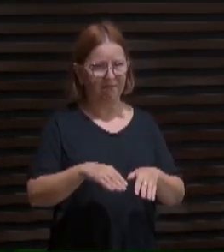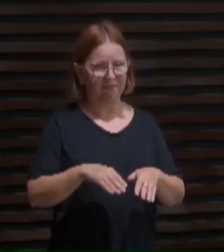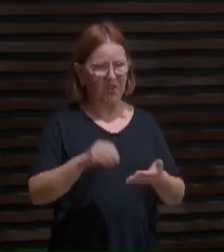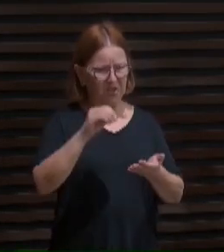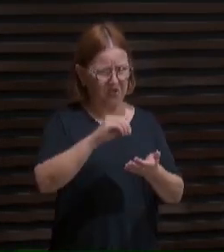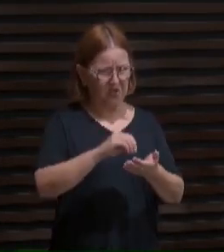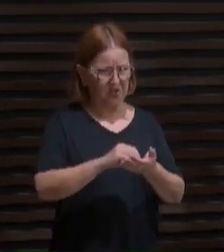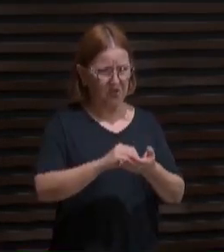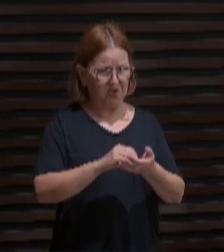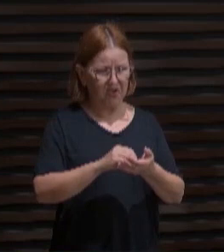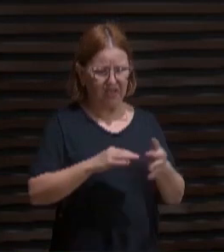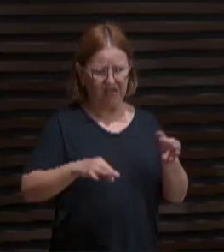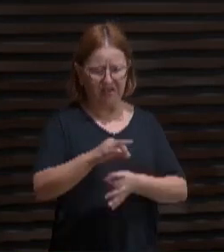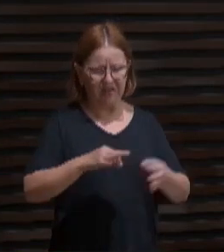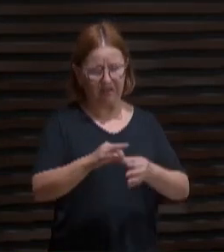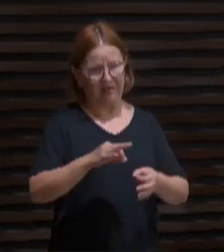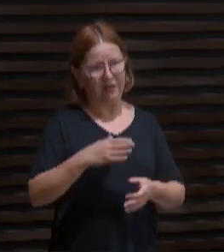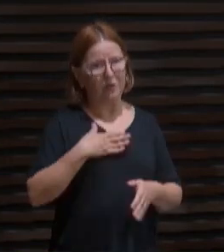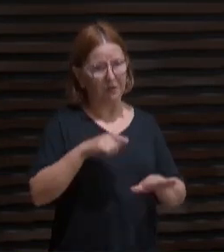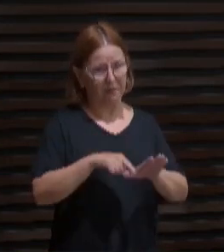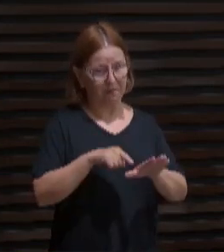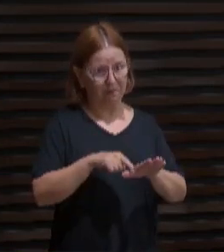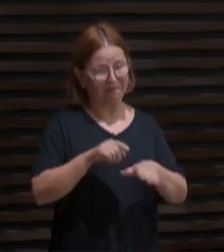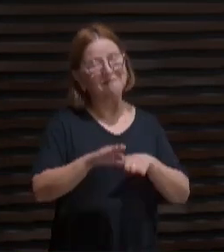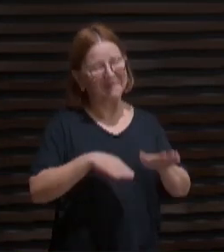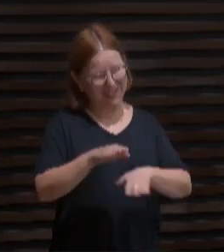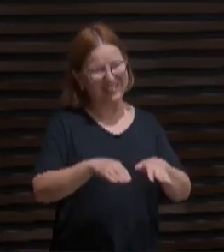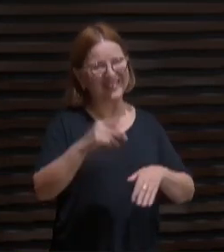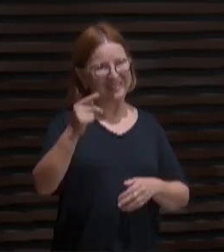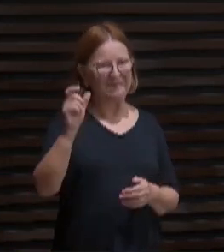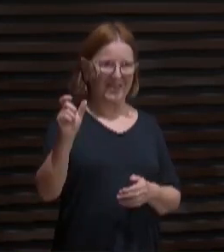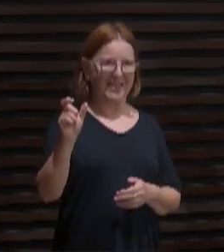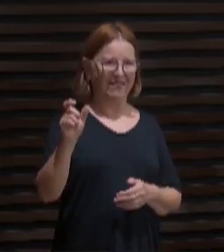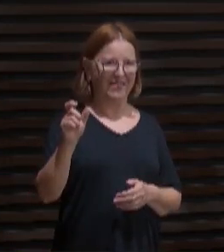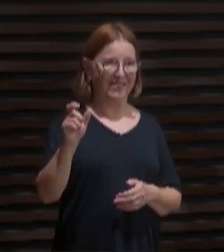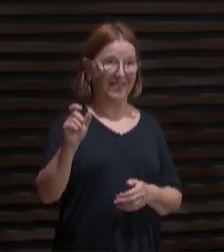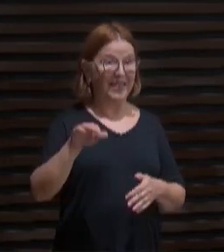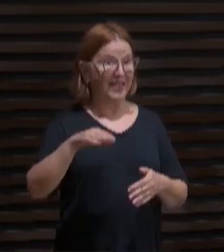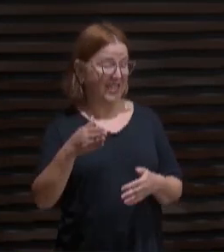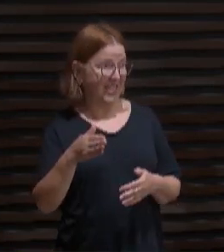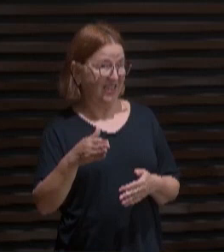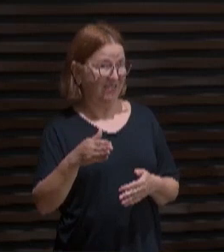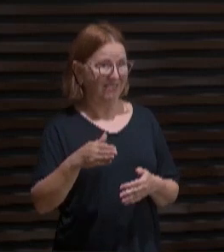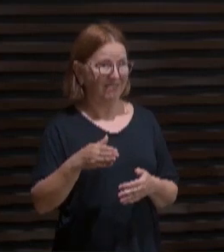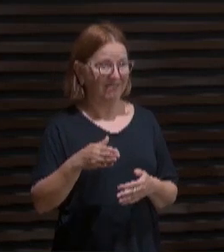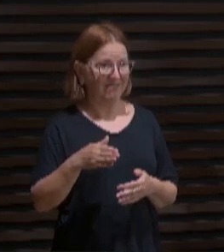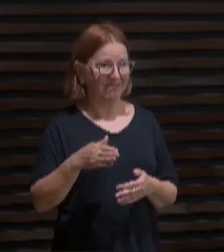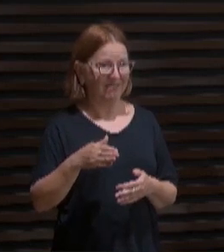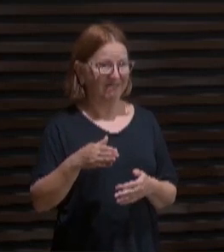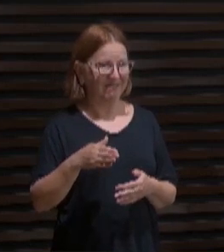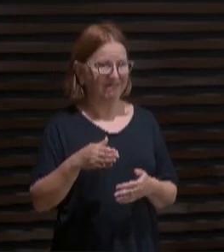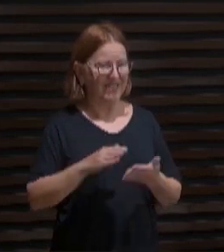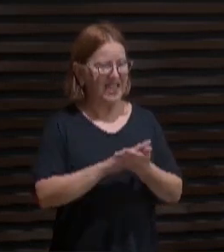passos na tua palavra. E aí não vai se apoderar de mim nenhuma